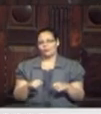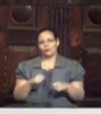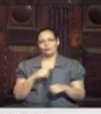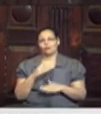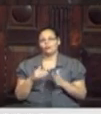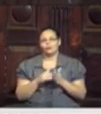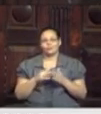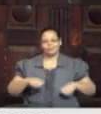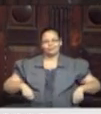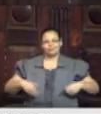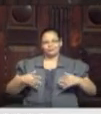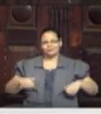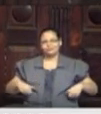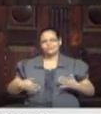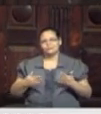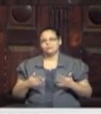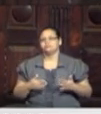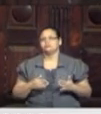as despesas,